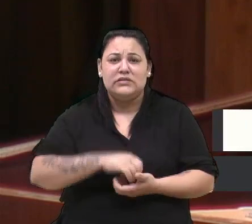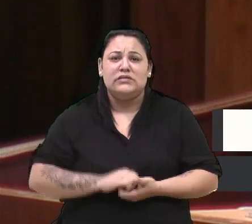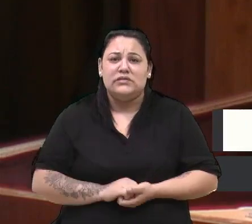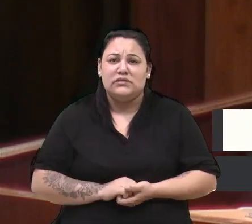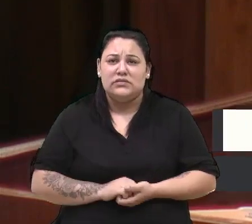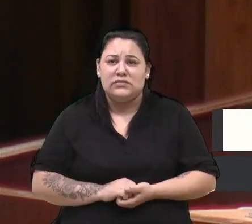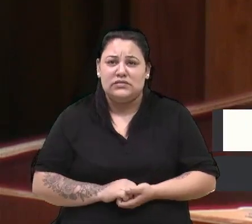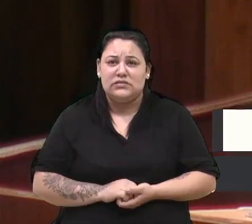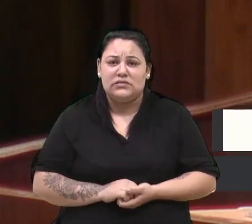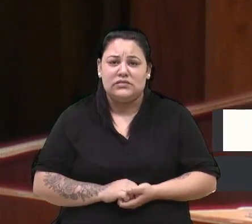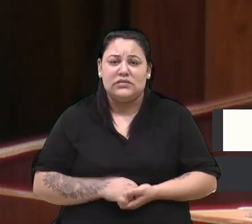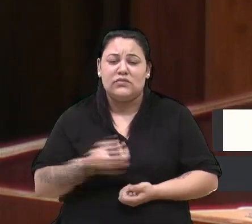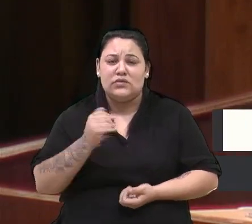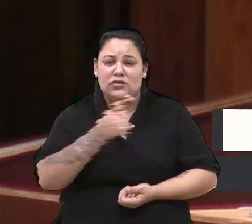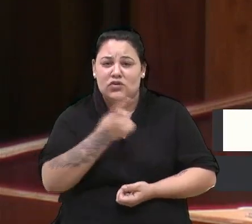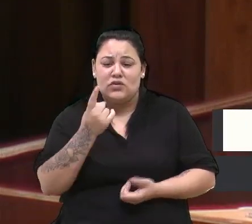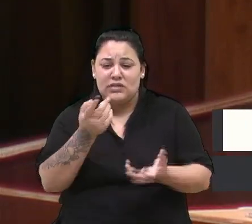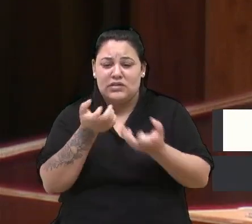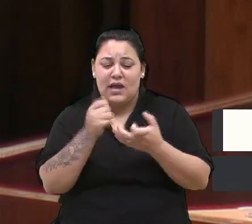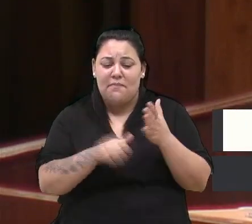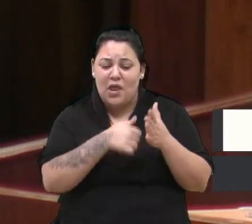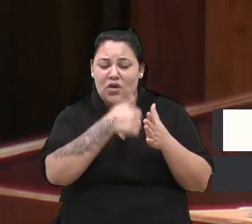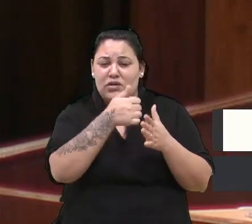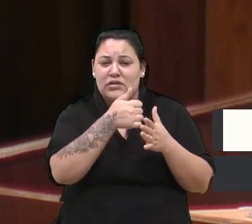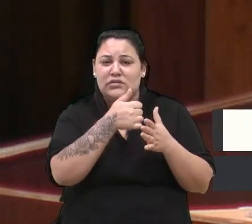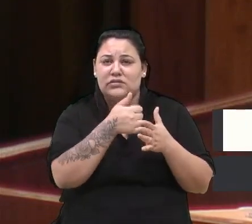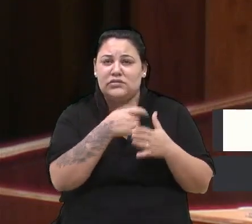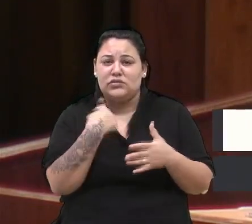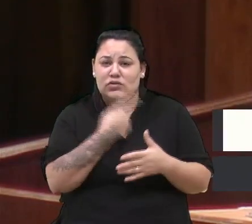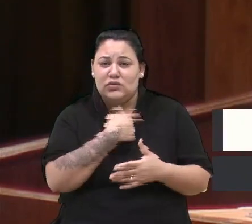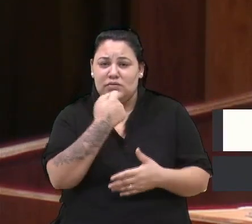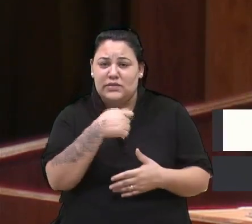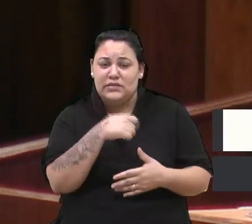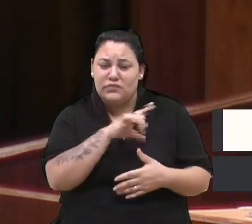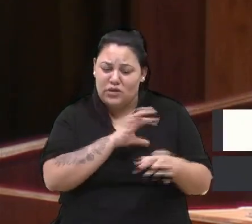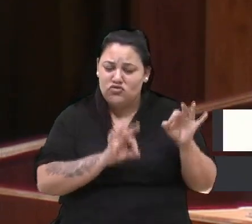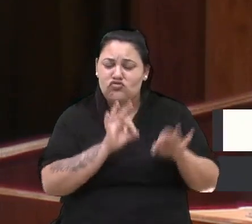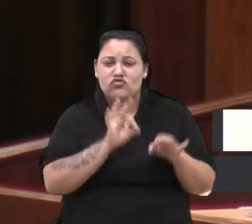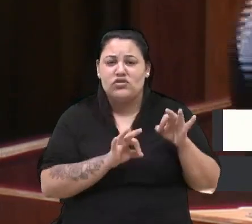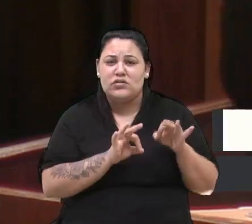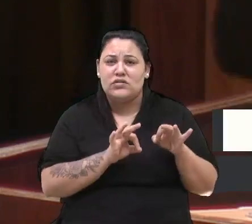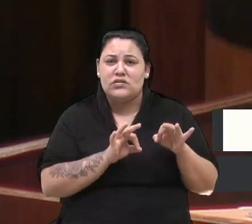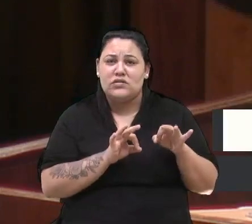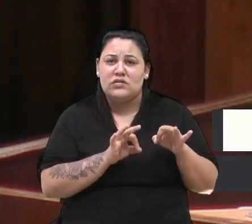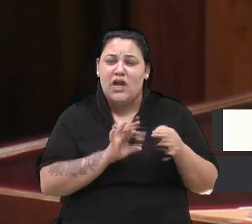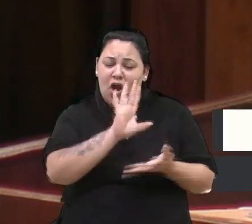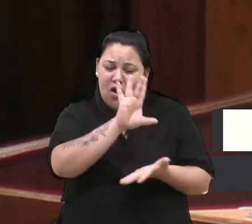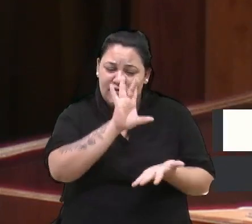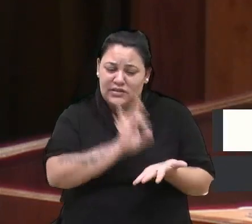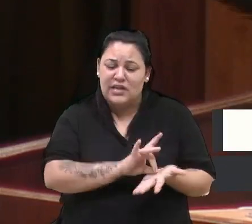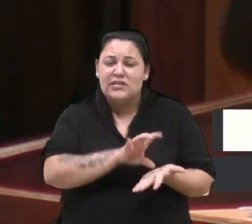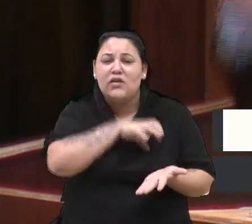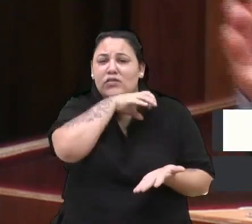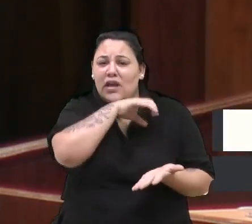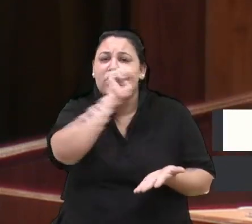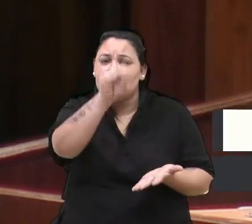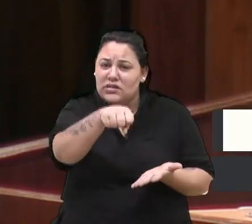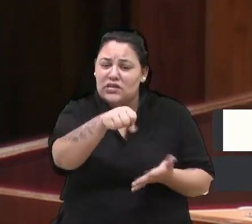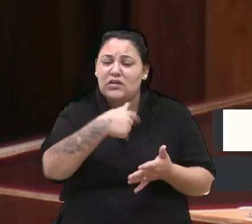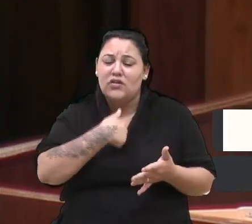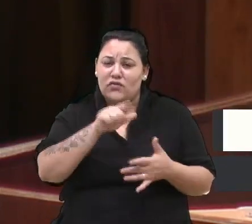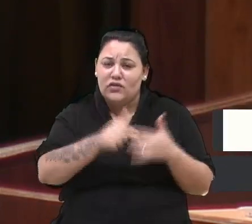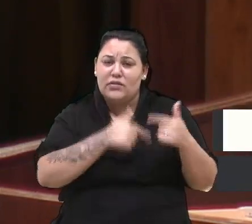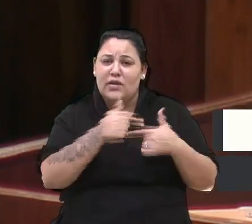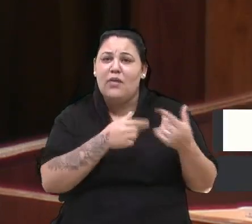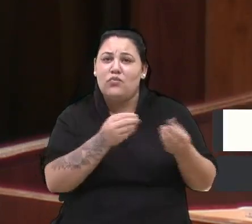Então, se nós quisermos melhorias, nós precisamos ser justos. Regularização fundiária, estarei trabalhando muito ano que vem, me